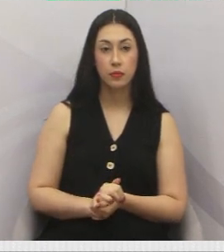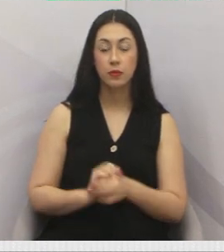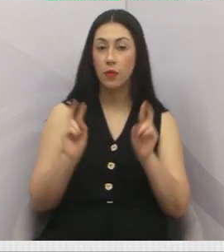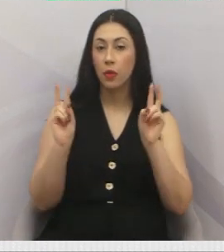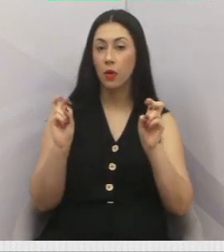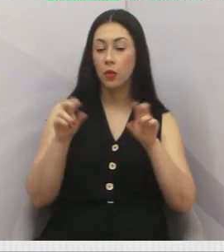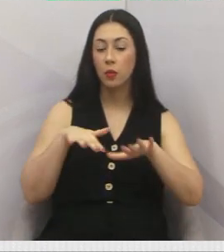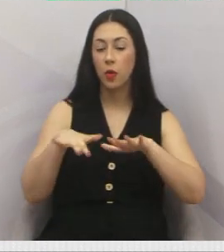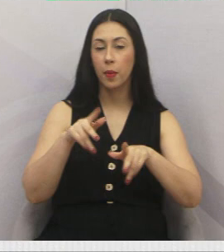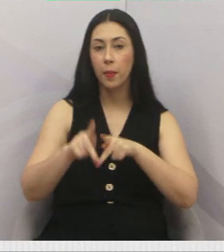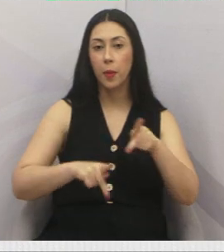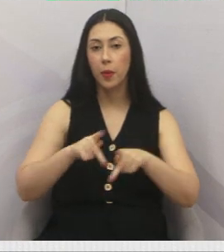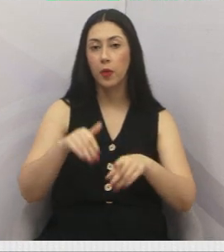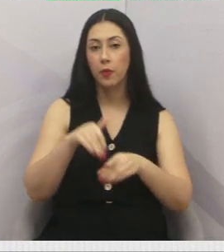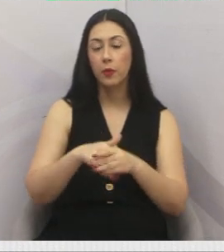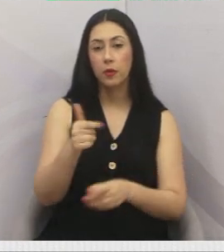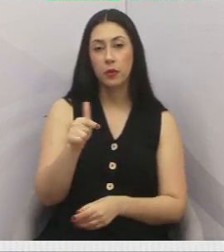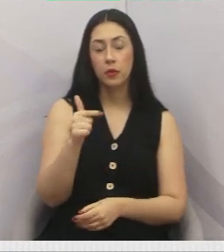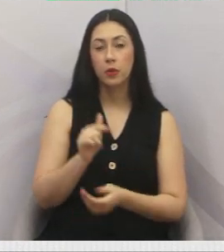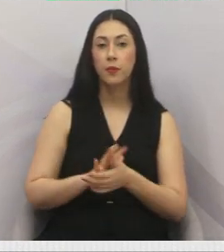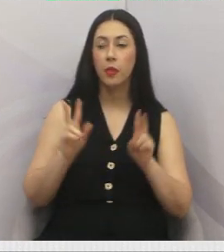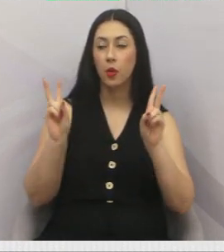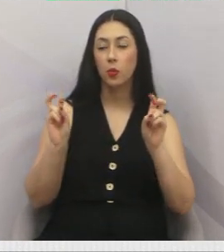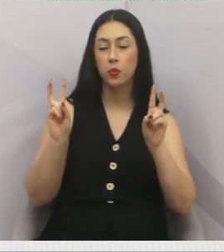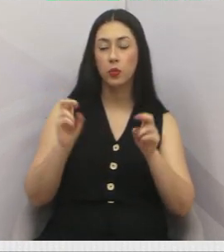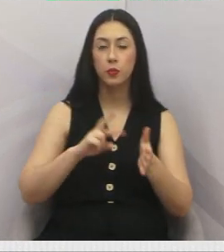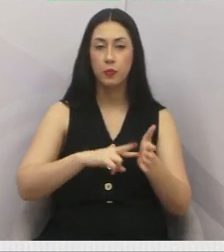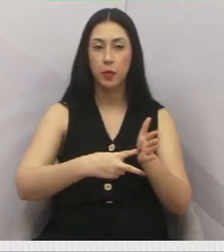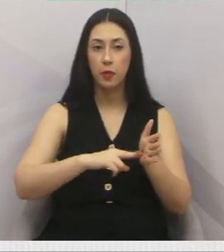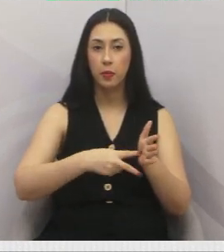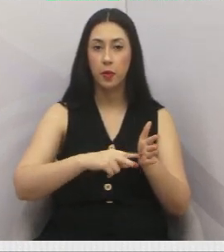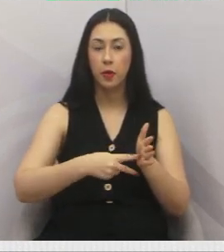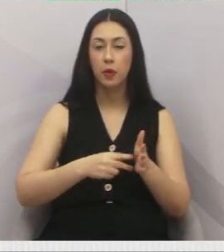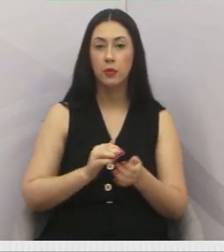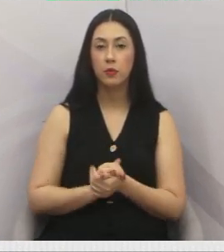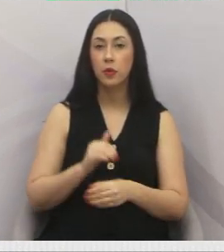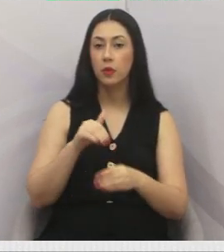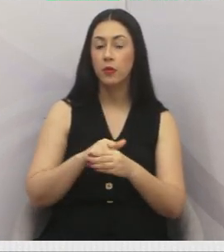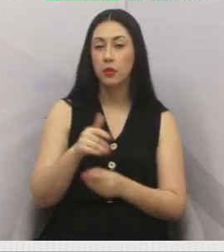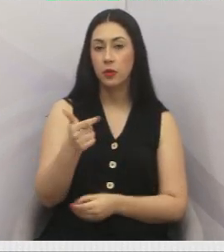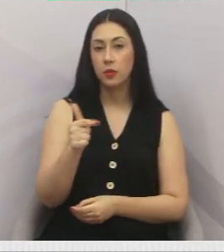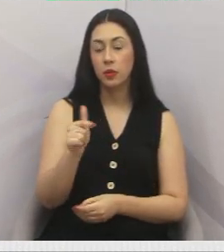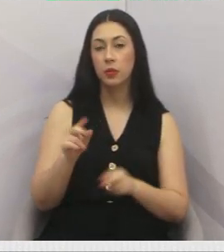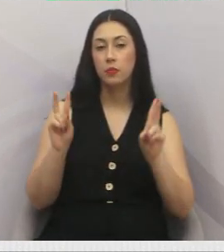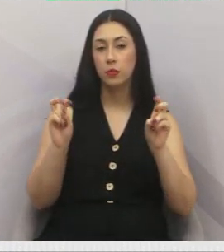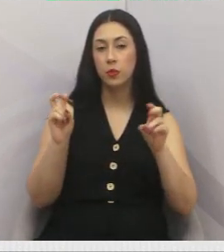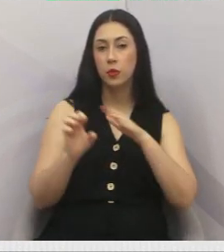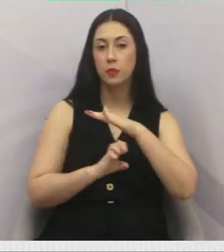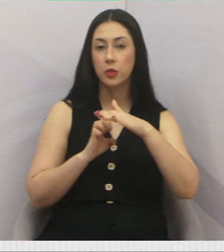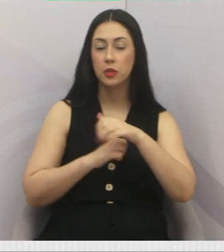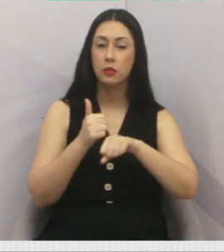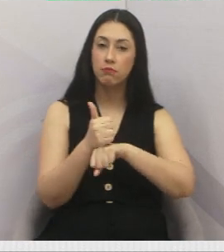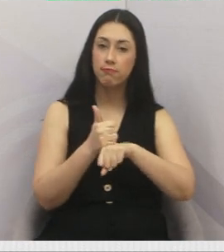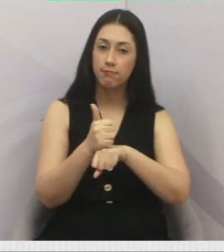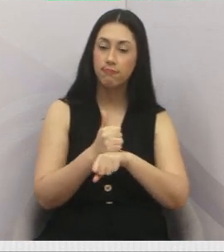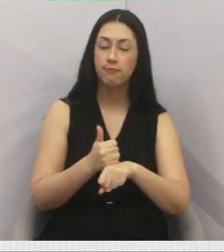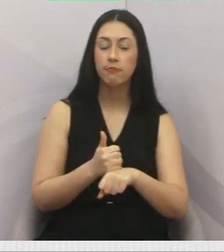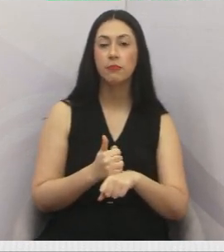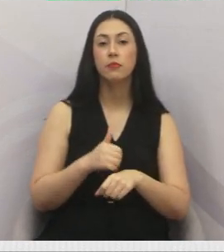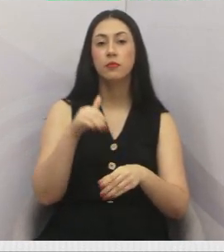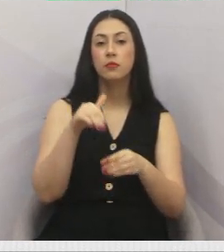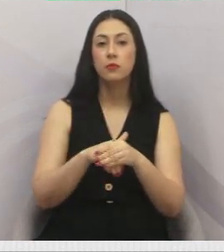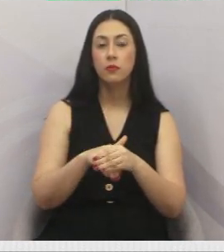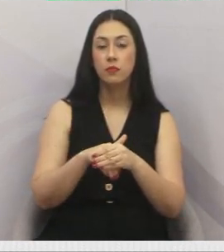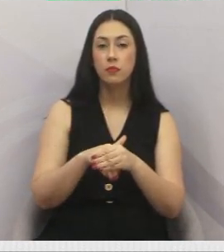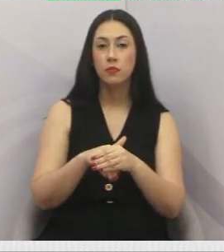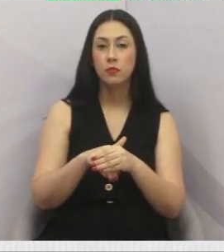Segmento movimentos populares, voto em branco. Segmento entidade de classe sindical, voto em branco. Segmento empresas e ou entidades